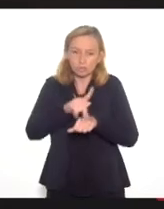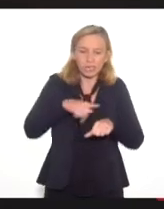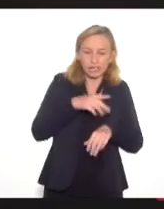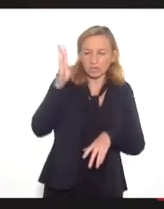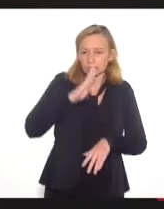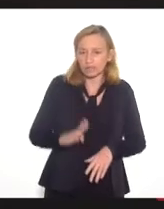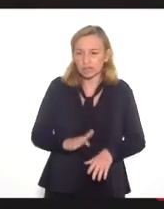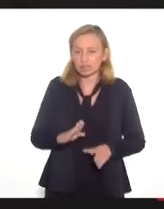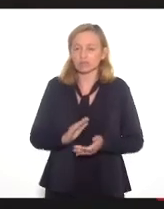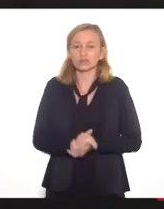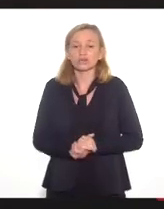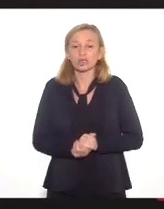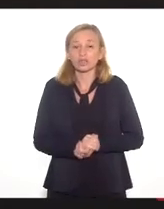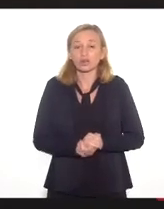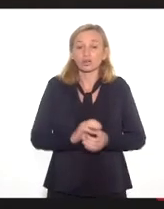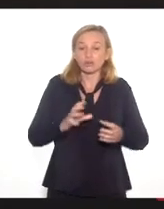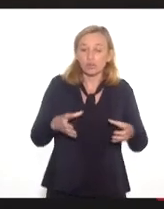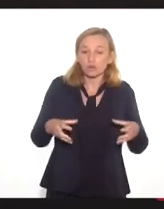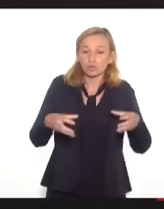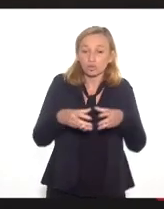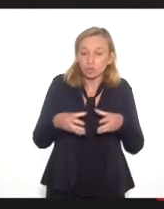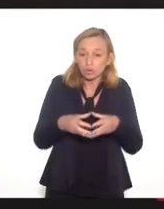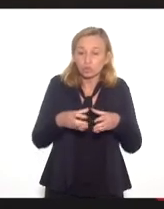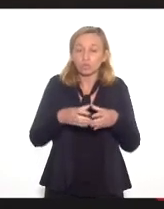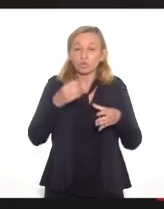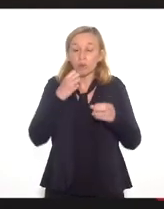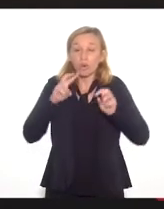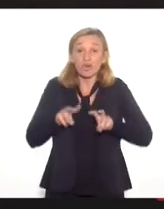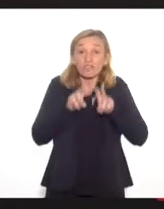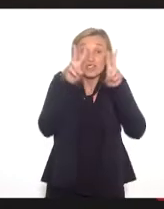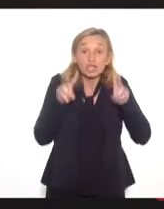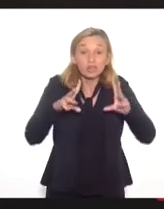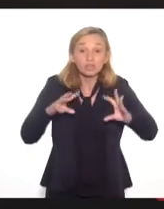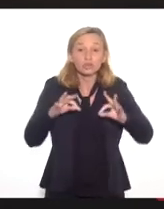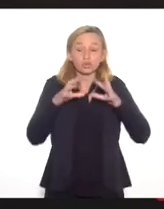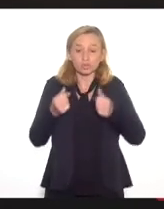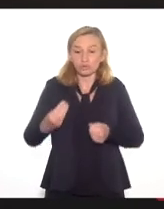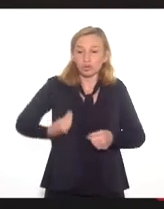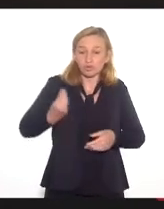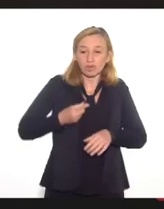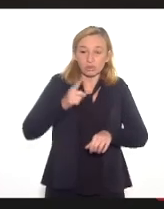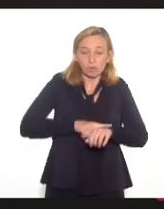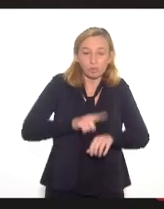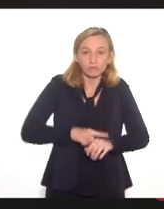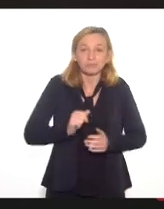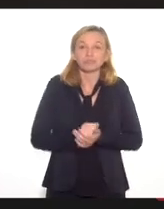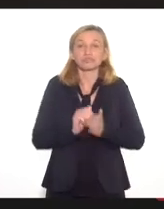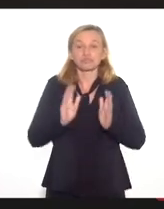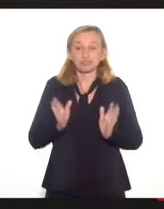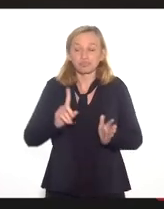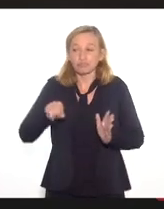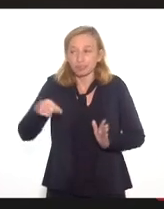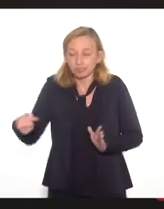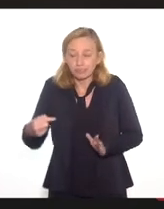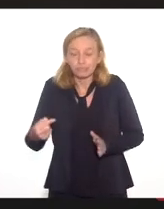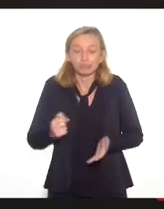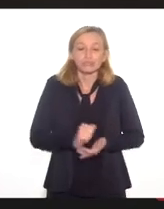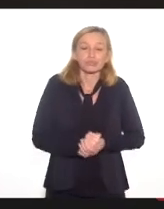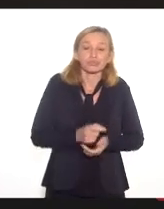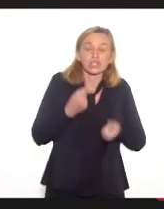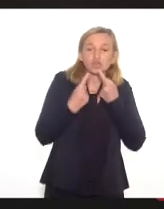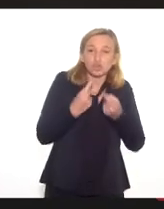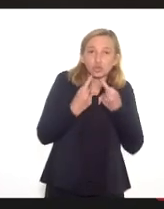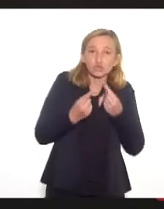enfim foi uma construção muito coletiva em relação a visão do que a gente vivia naquela época e a partir daí se começa a